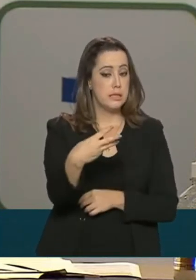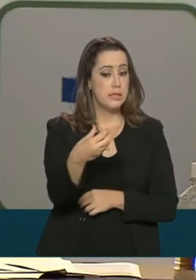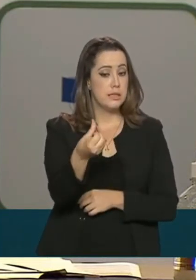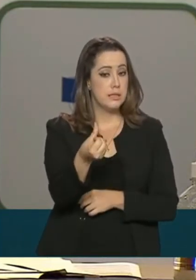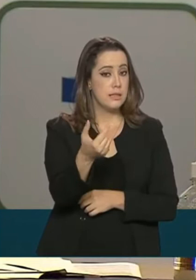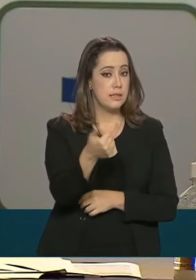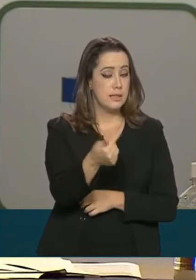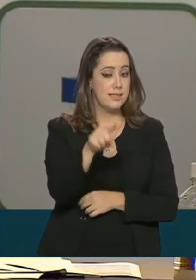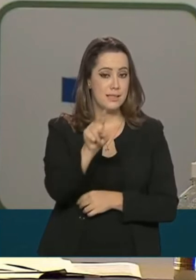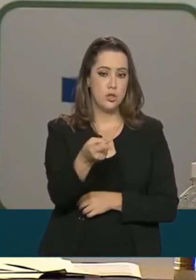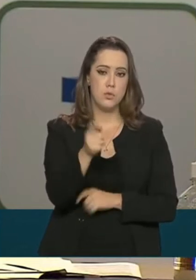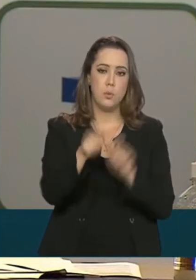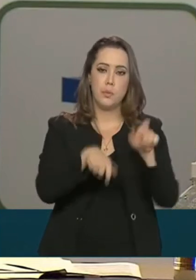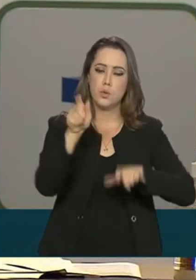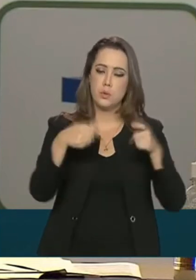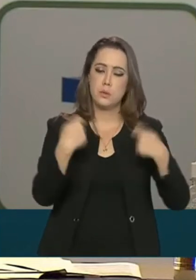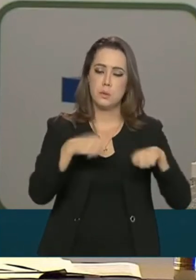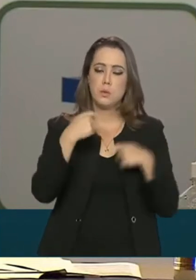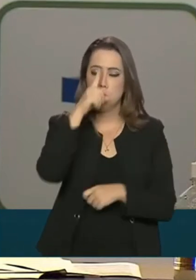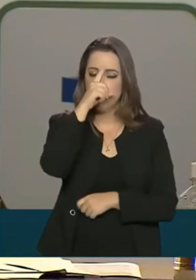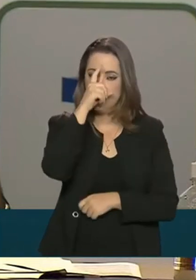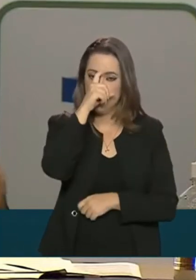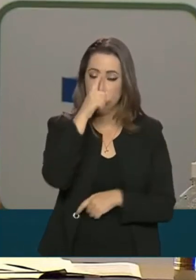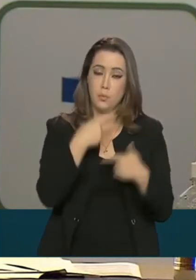367.207 hospitalizações por síndrome